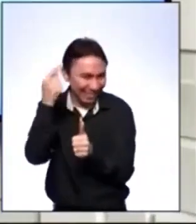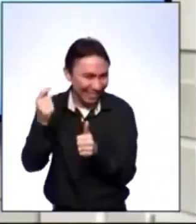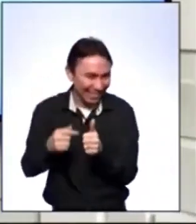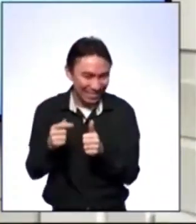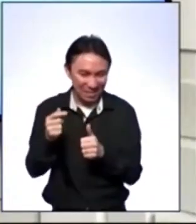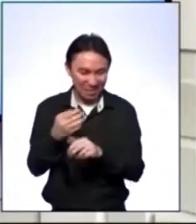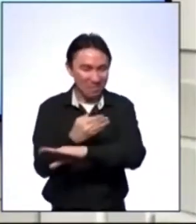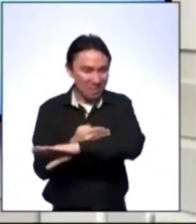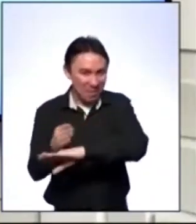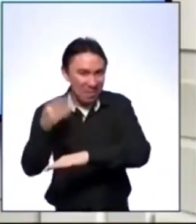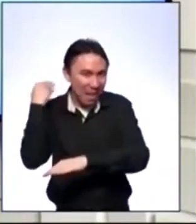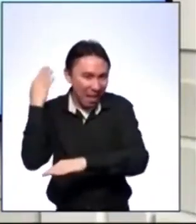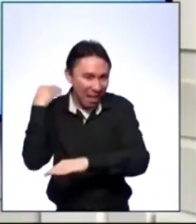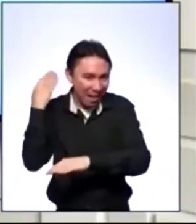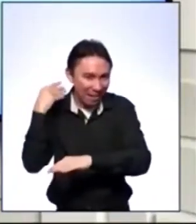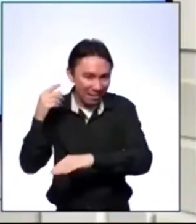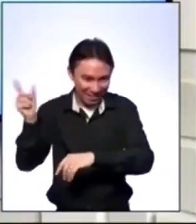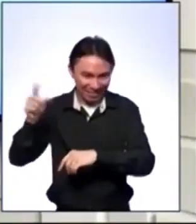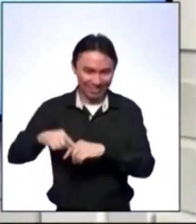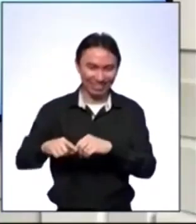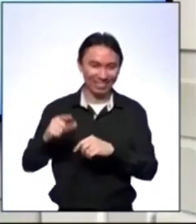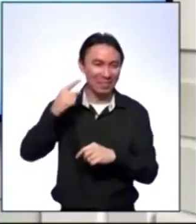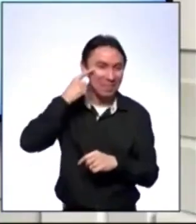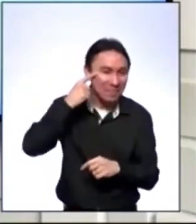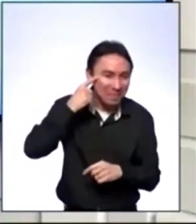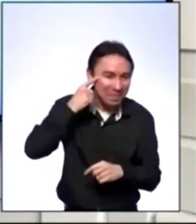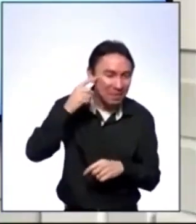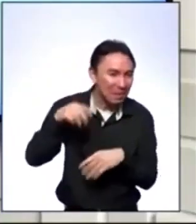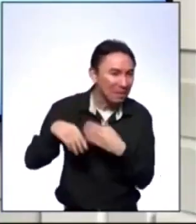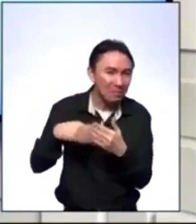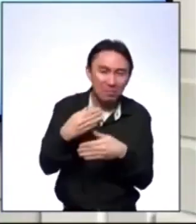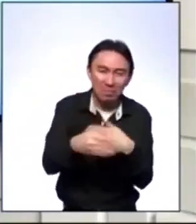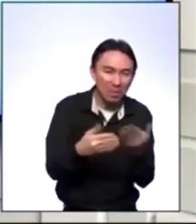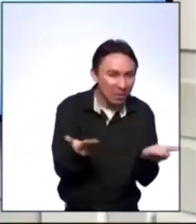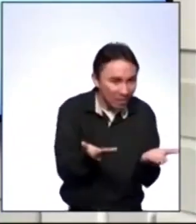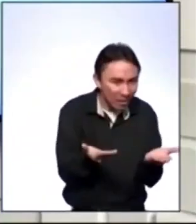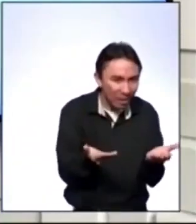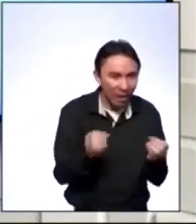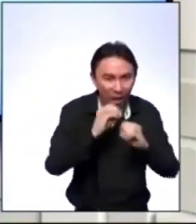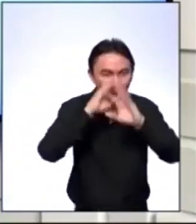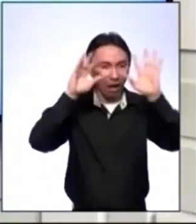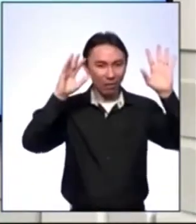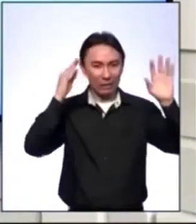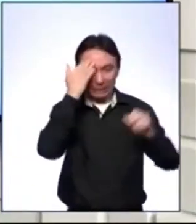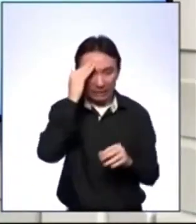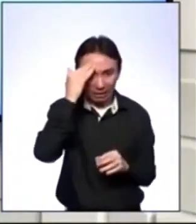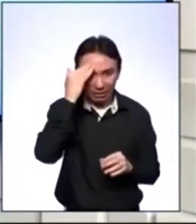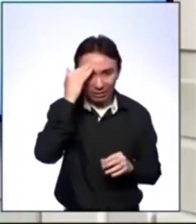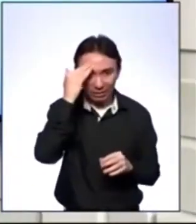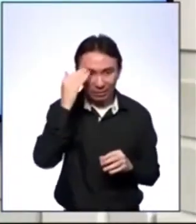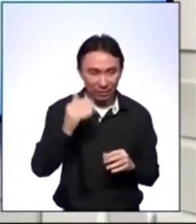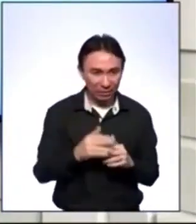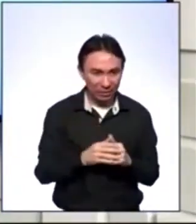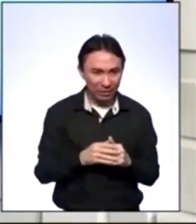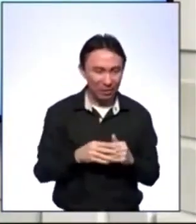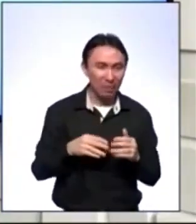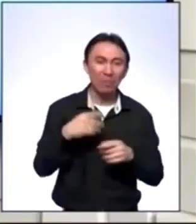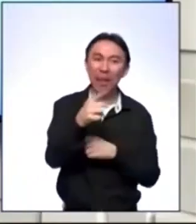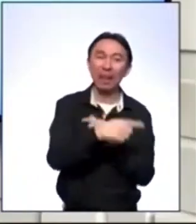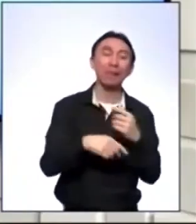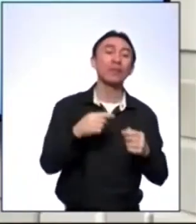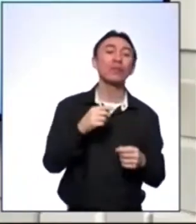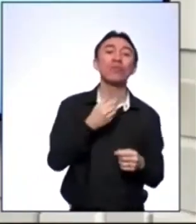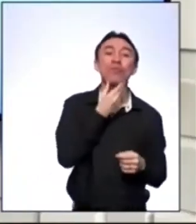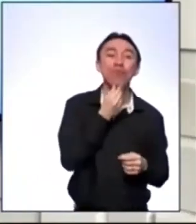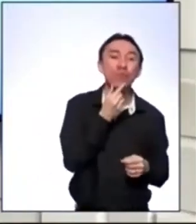por europeus, pelos portugueses aqui no Brasil. Não sei se ficou claro essa ideia ou não. No momento em que o Getúlio